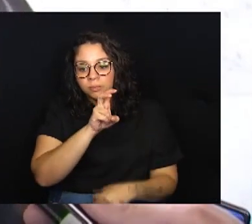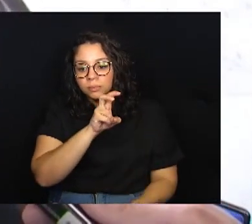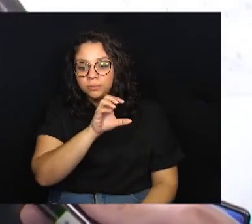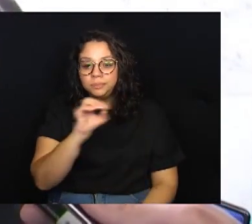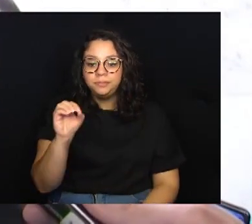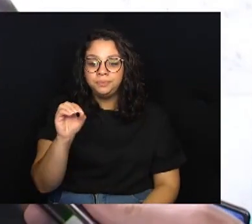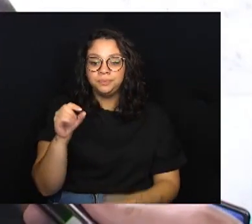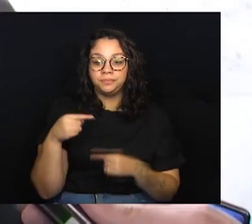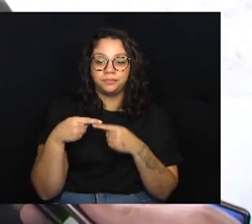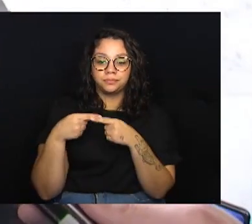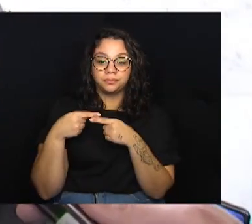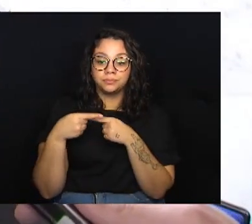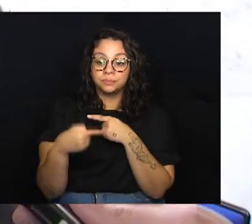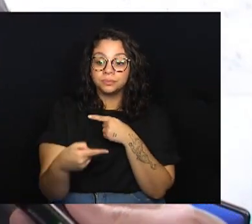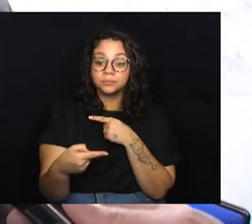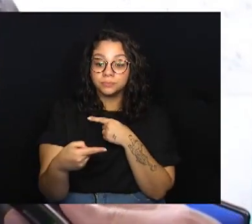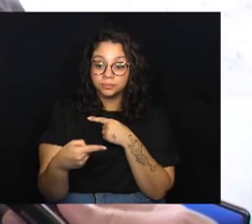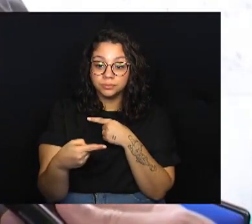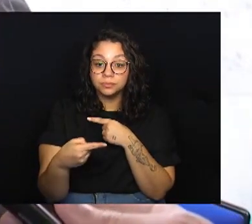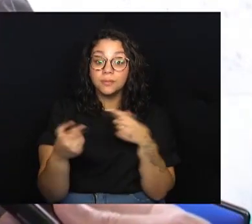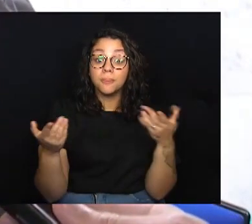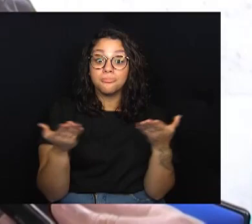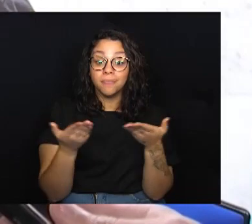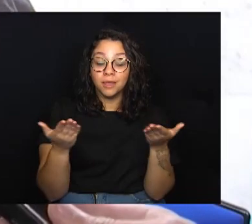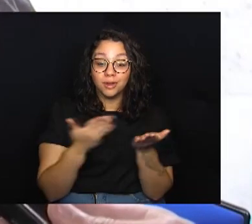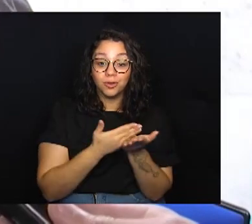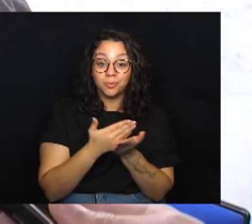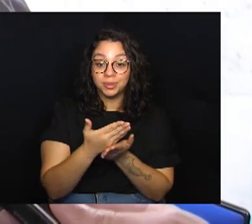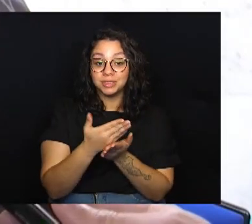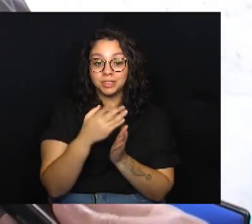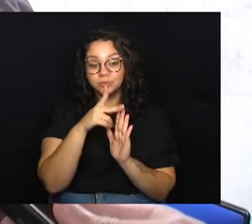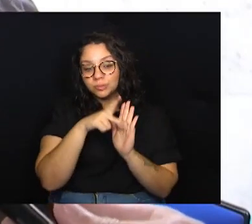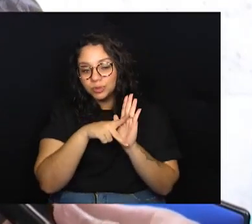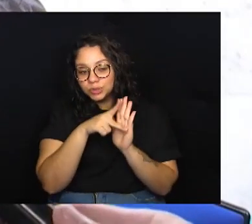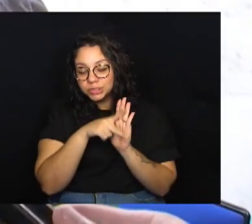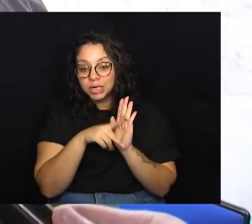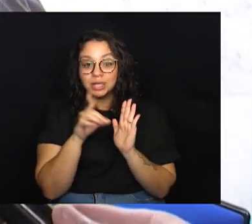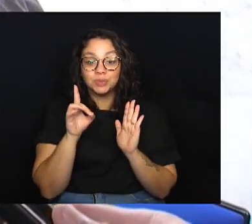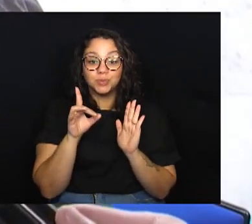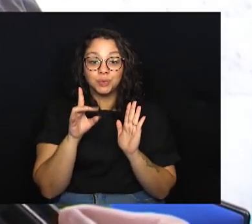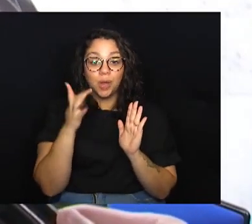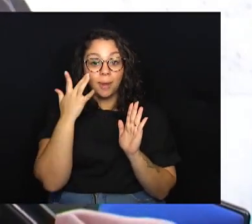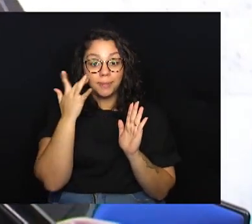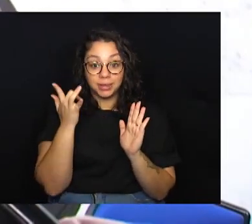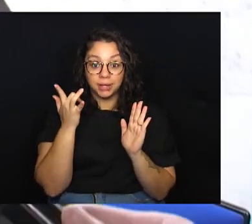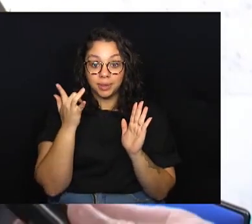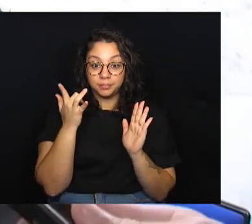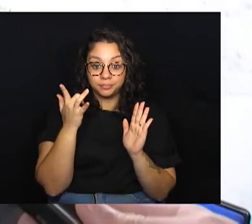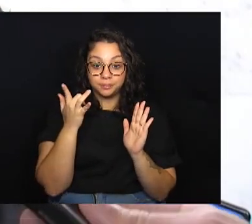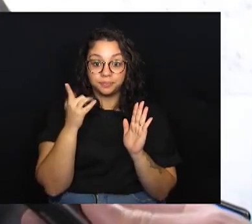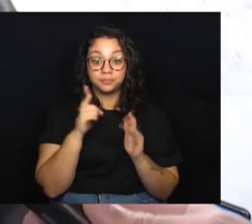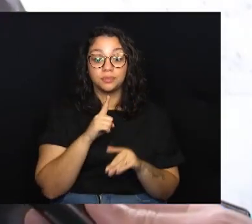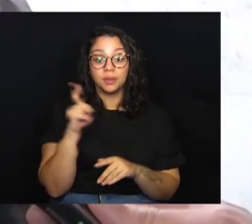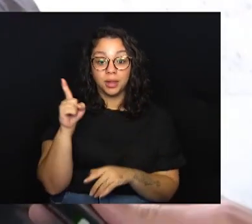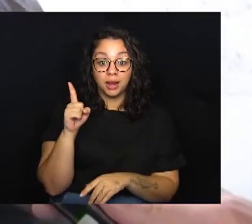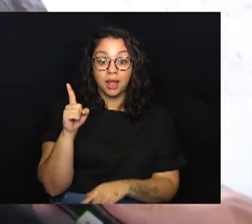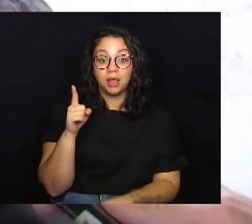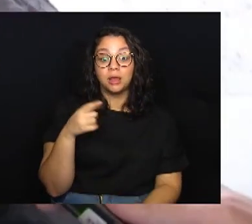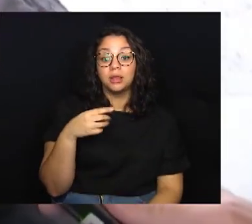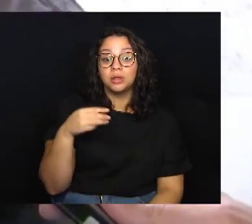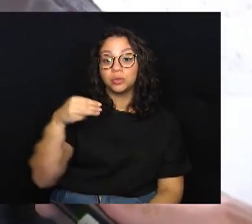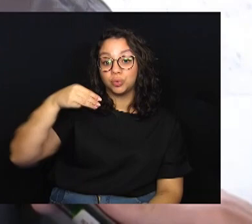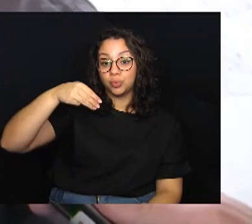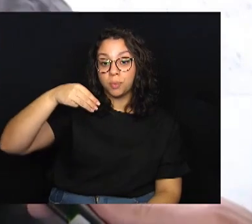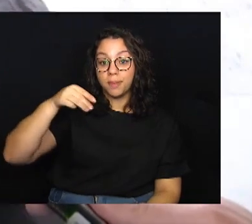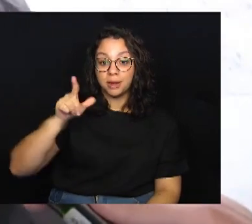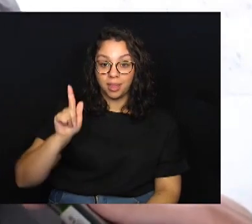semana. E estamos iniciando um projeto piloto amanhã, lá no Mário Gatinho, para atendimento